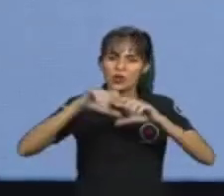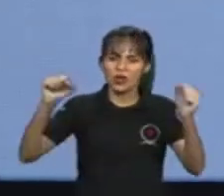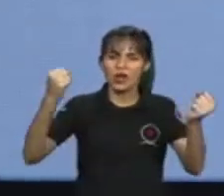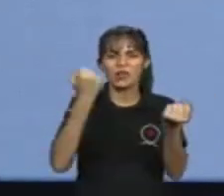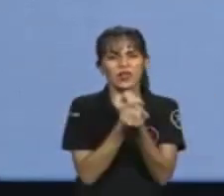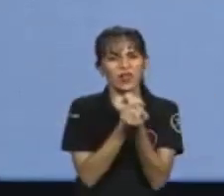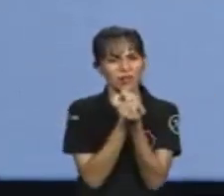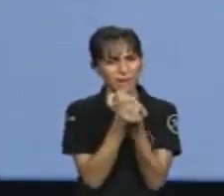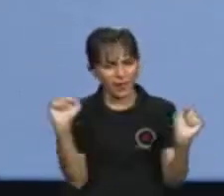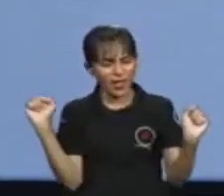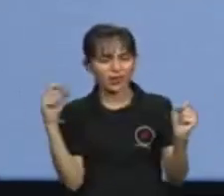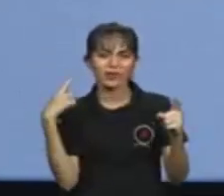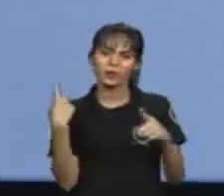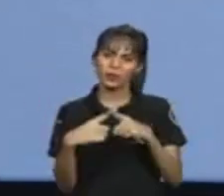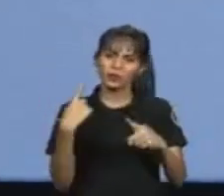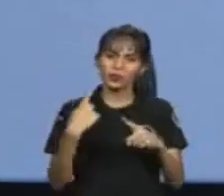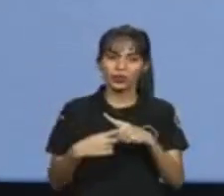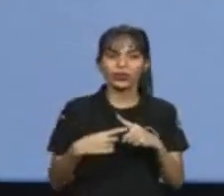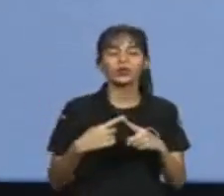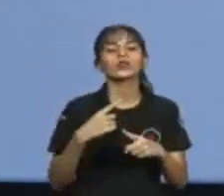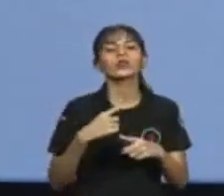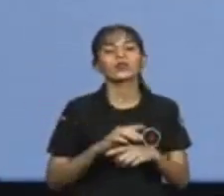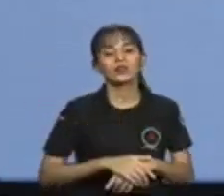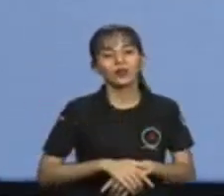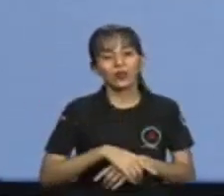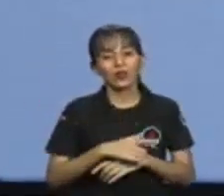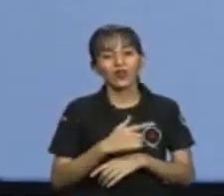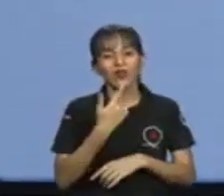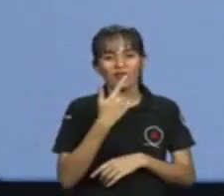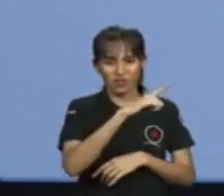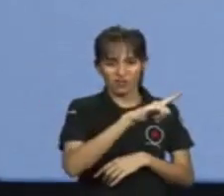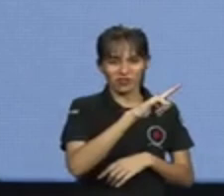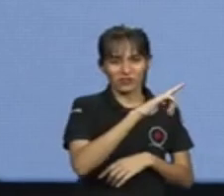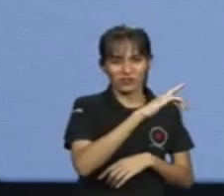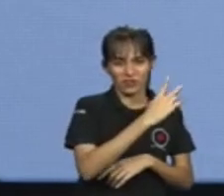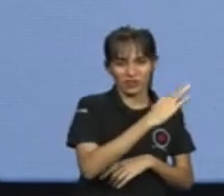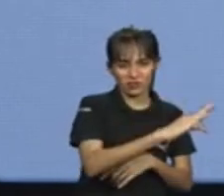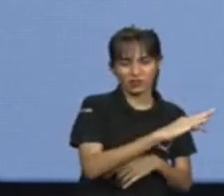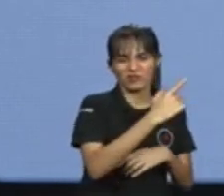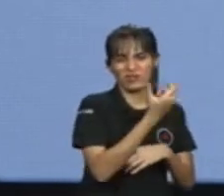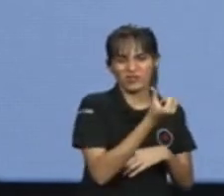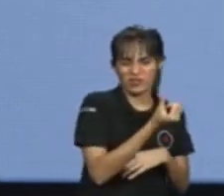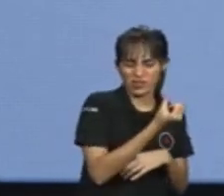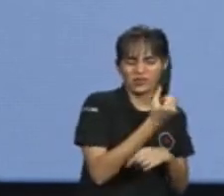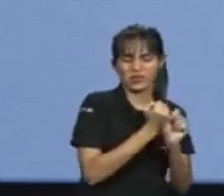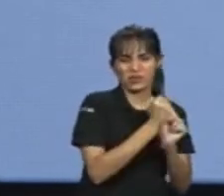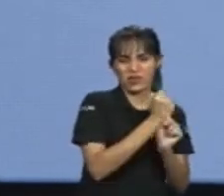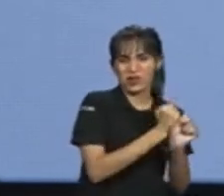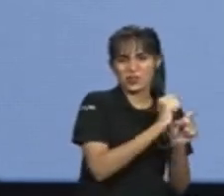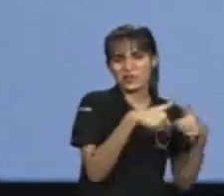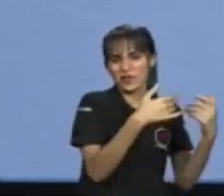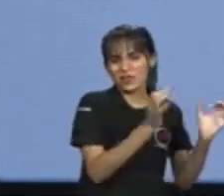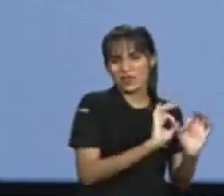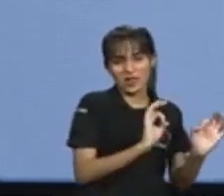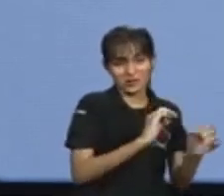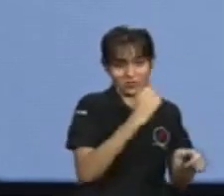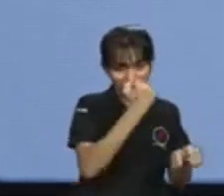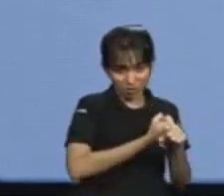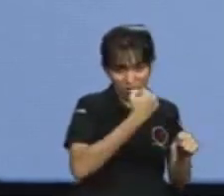liberta, porque o outro lado ficou 16 anos no poder e nada fez. Não conseguiu concluir nem as